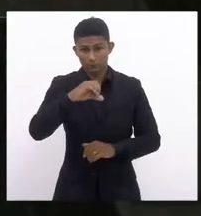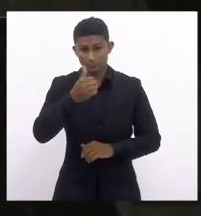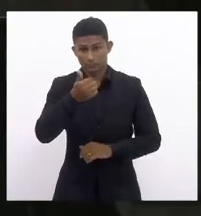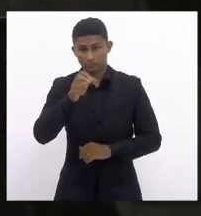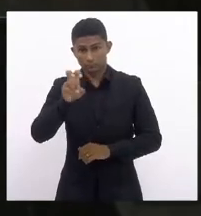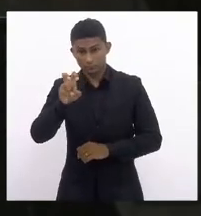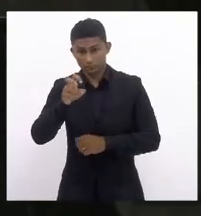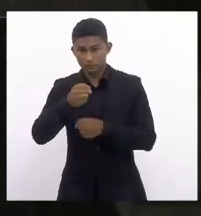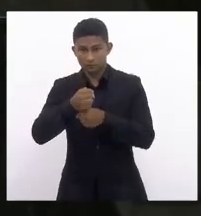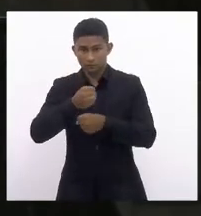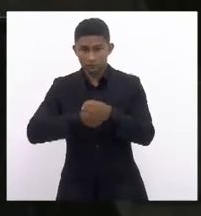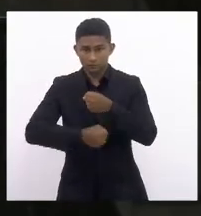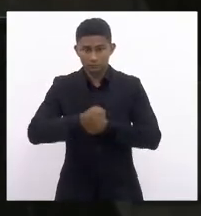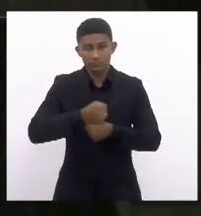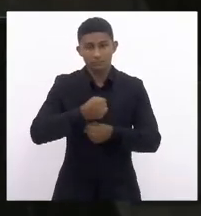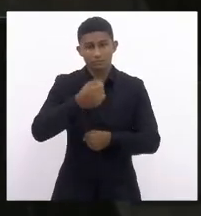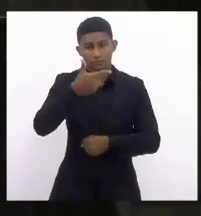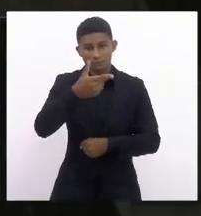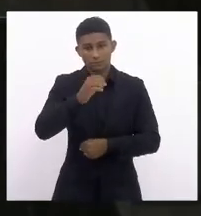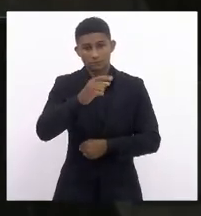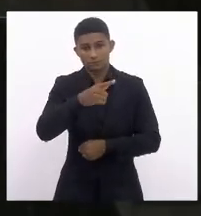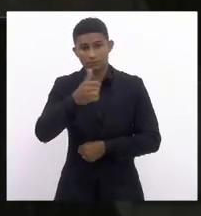4.915 de 2021,